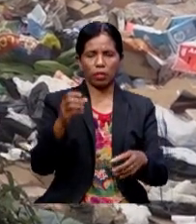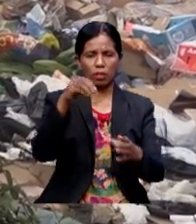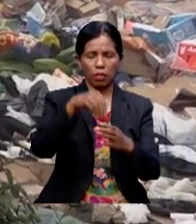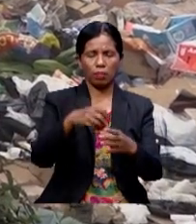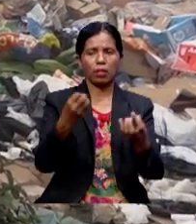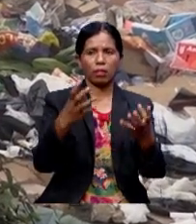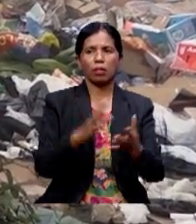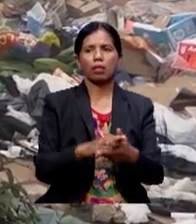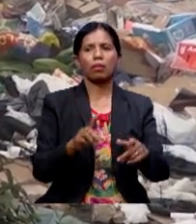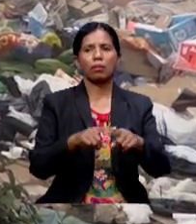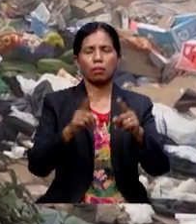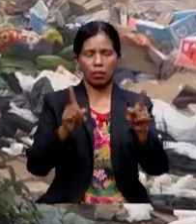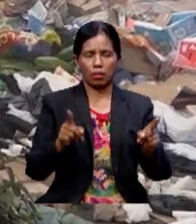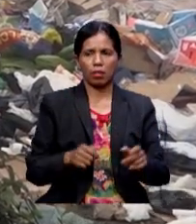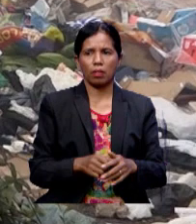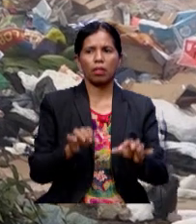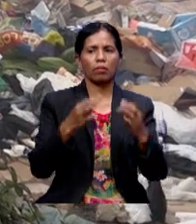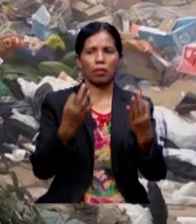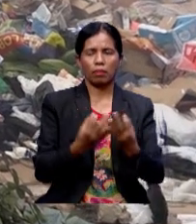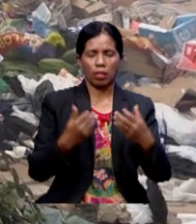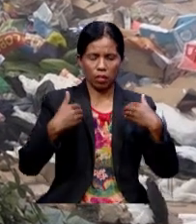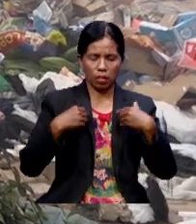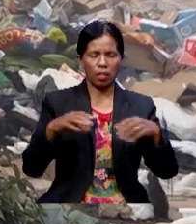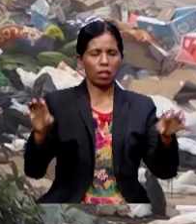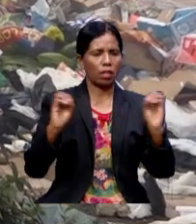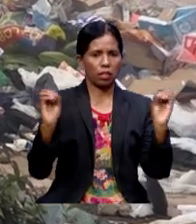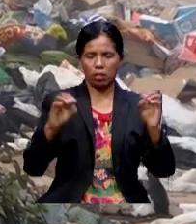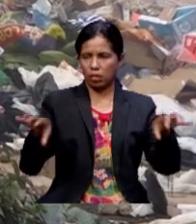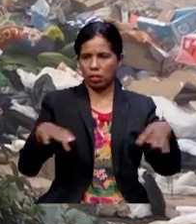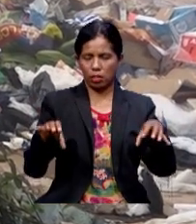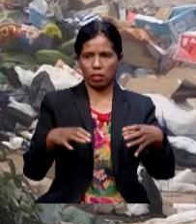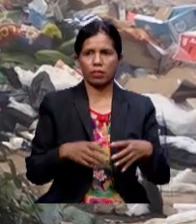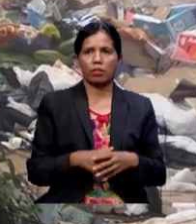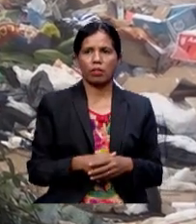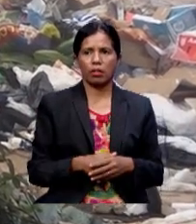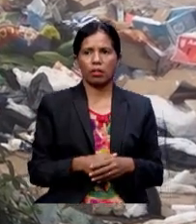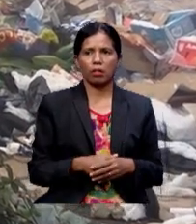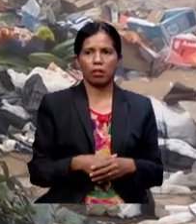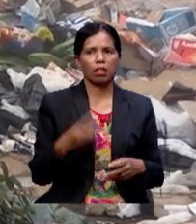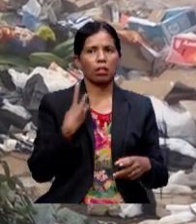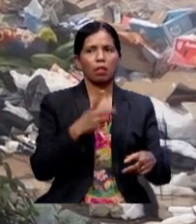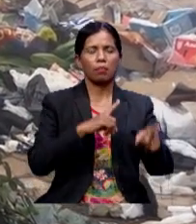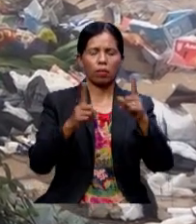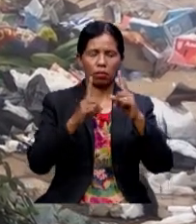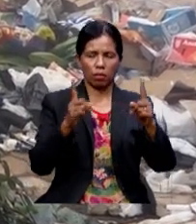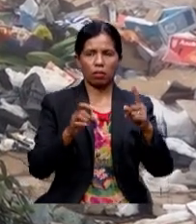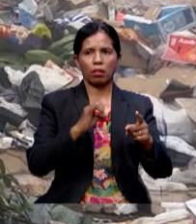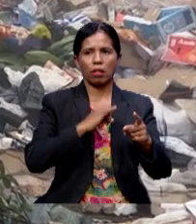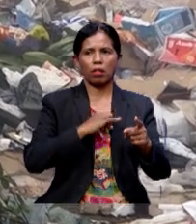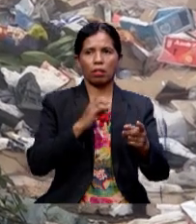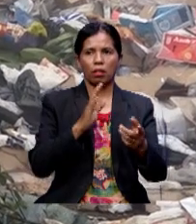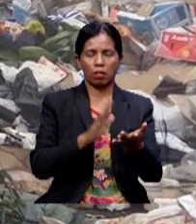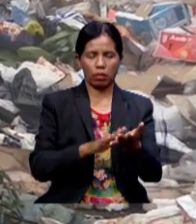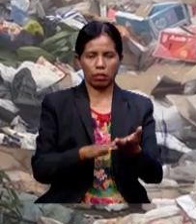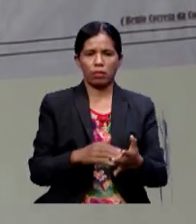taka. Mas ba família ia ma serviço. Família lá hane lá serviço det ne. Ah, kuliah ada dauk ne mas hau sekolah la barak mas